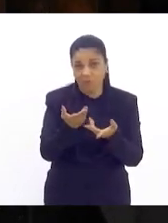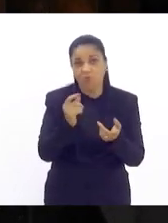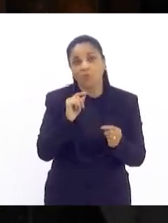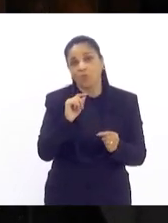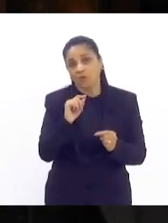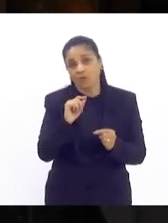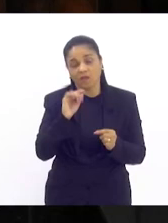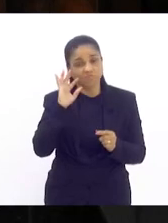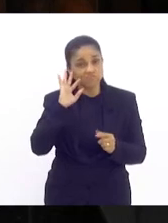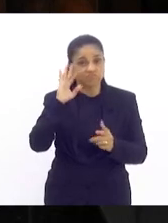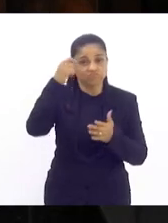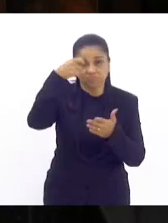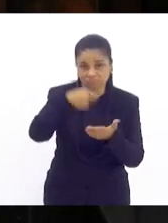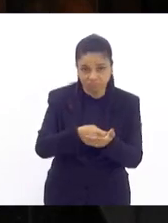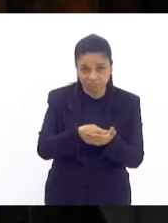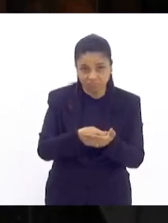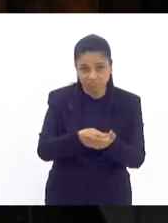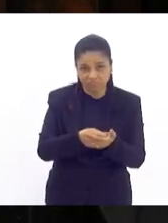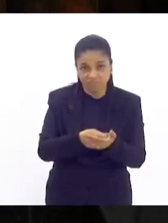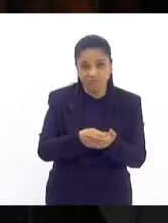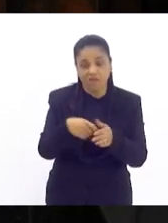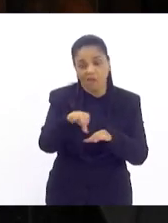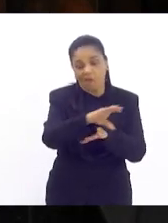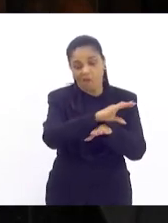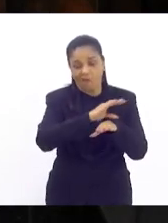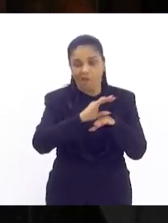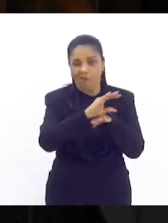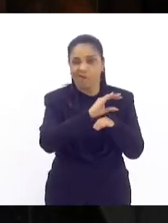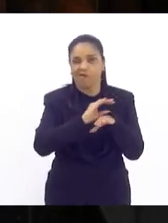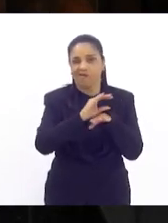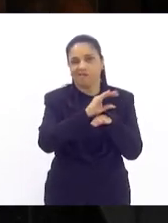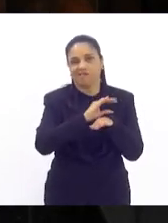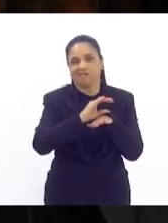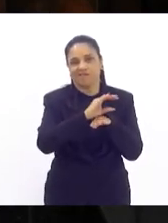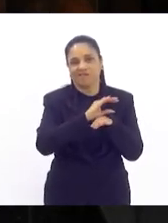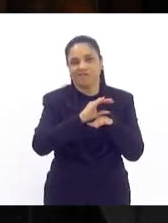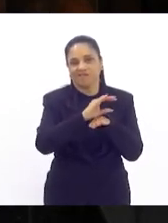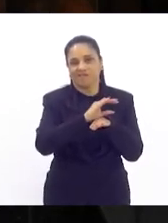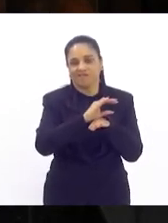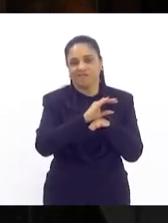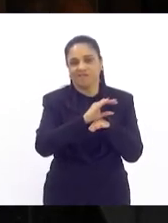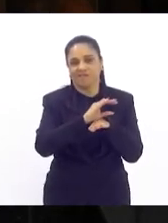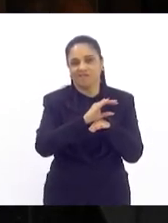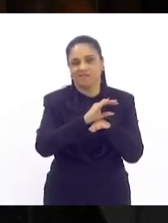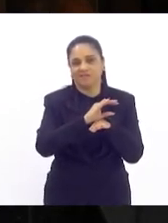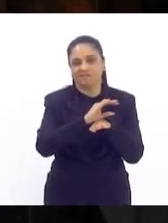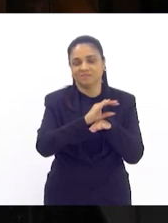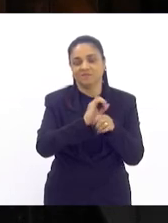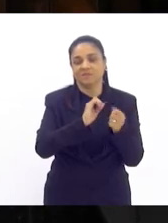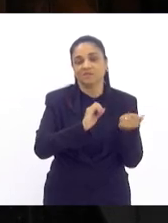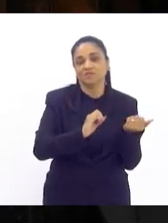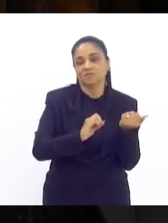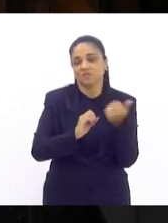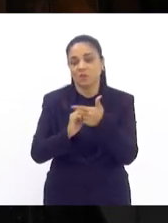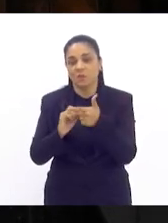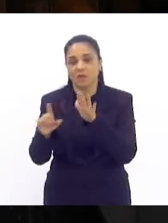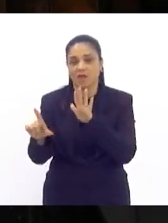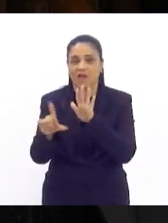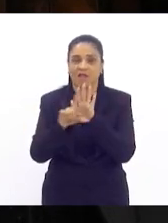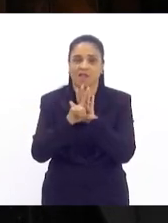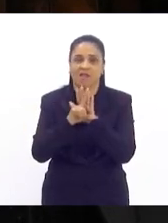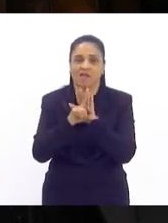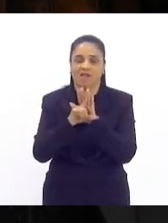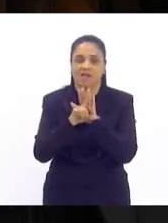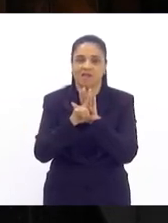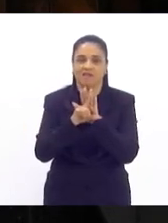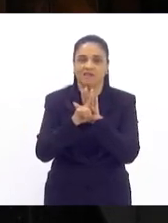ser essa decisão a constituição tem primazia sobre as leis ordinárias